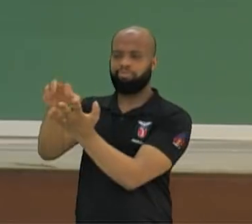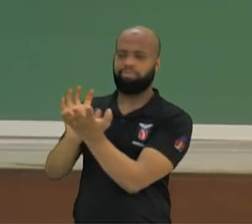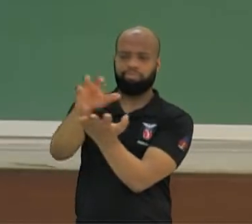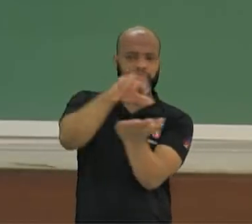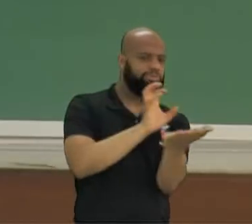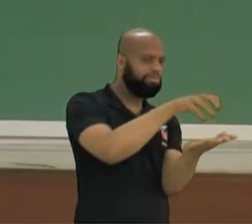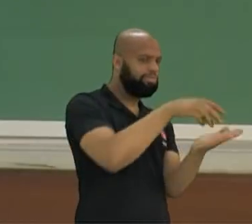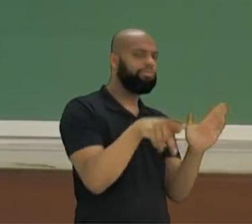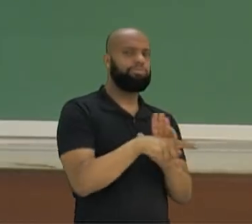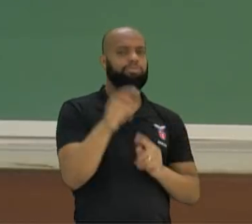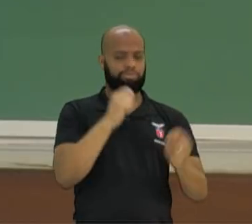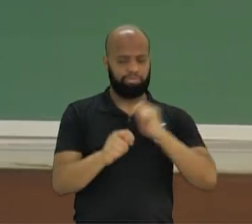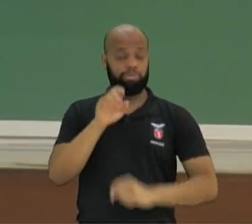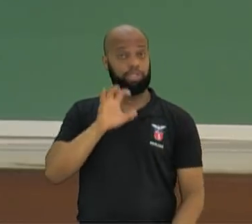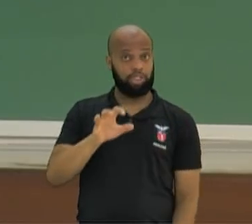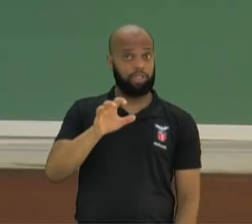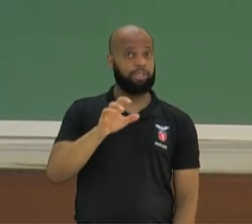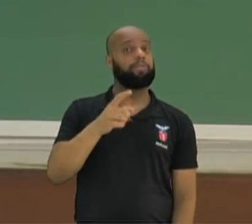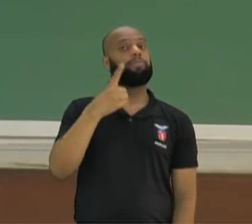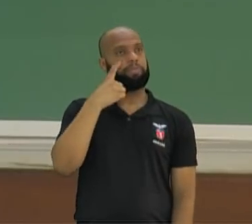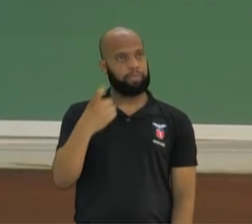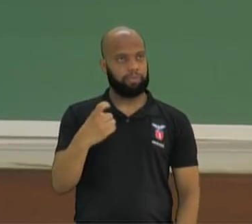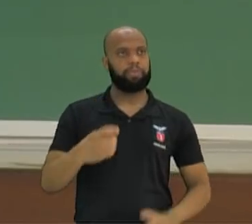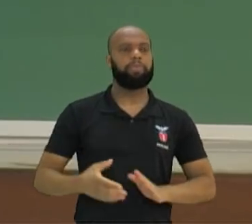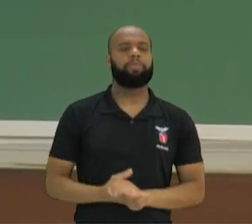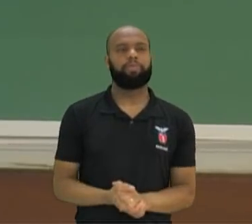economia, que é o mais interessante.